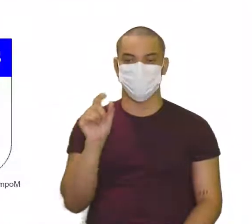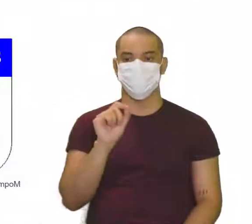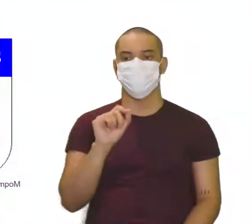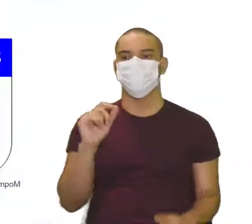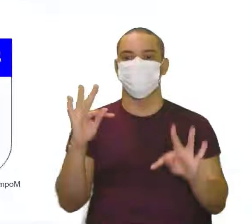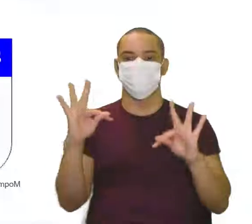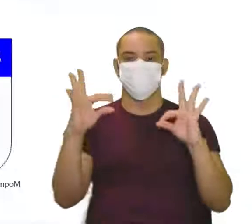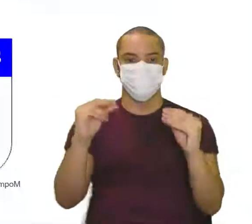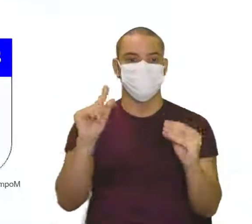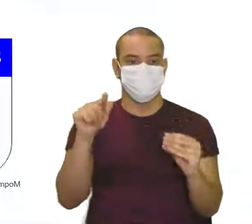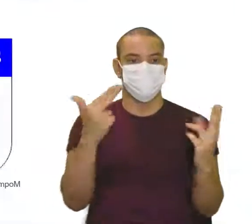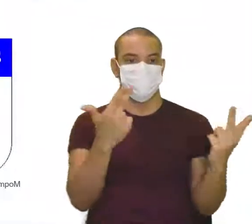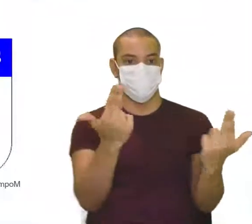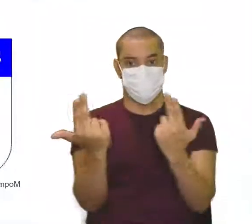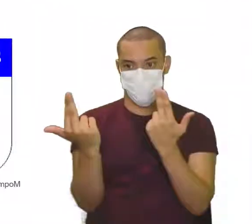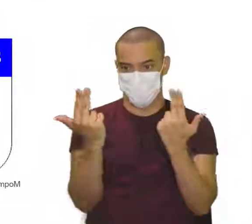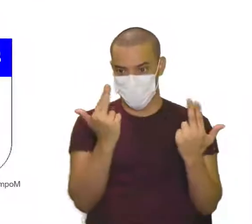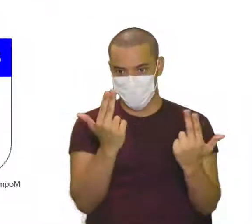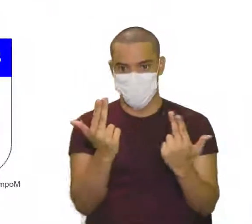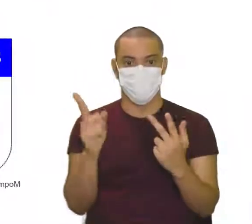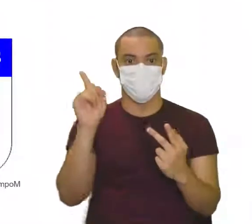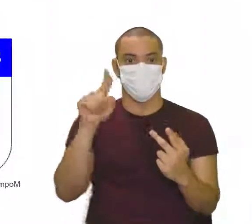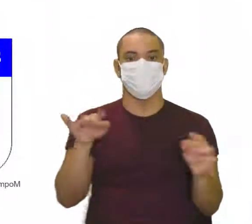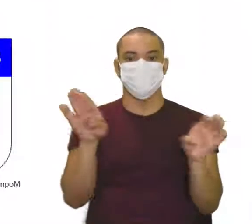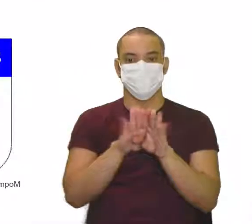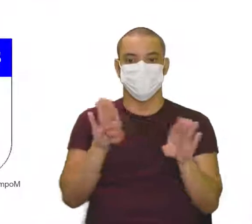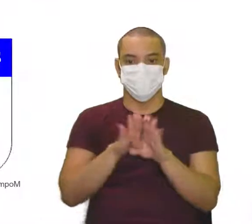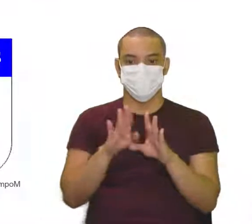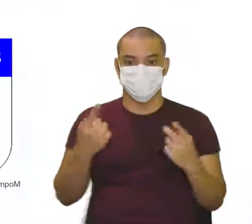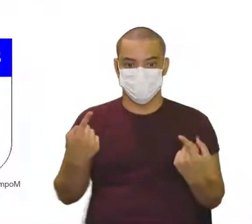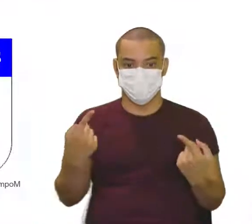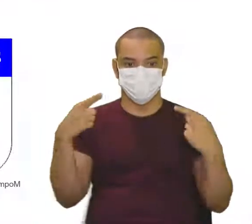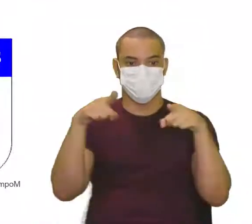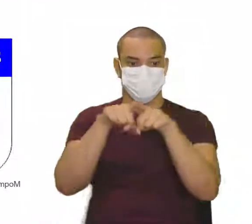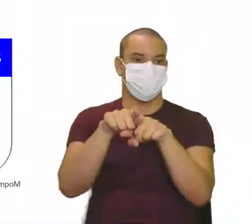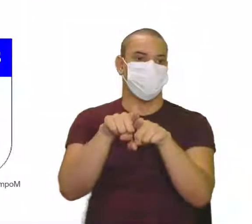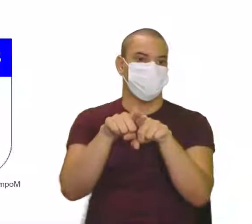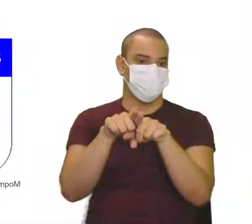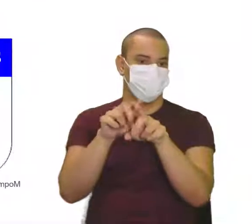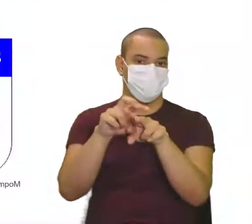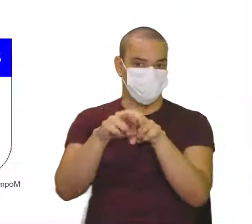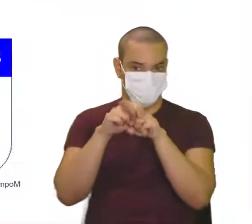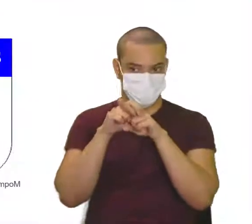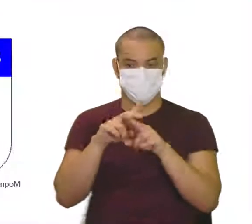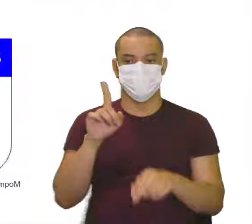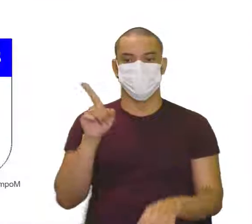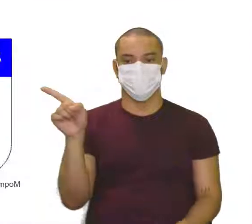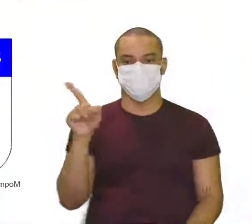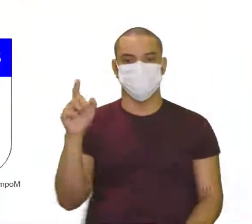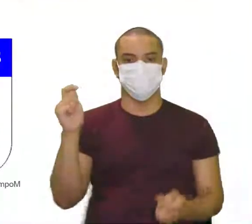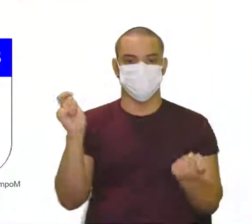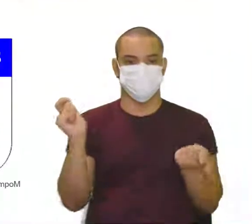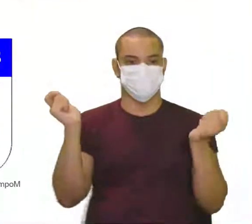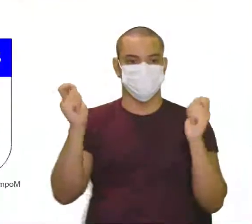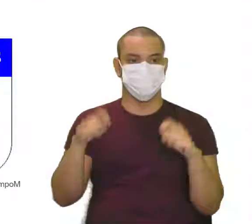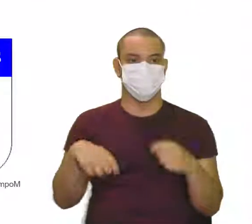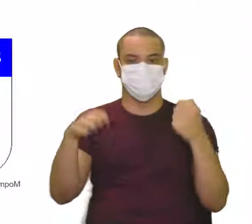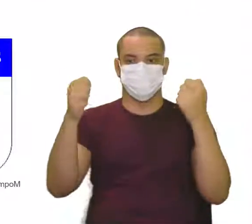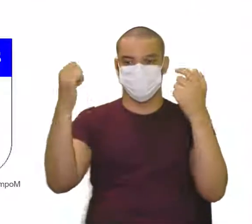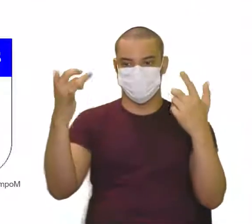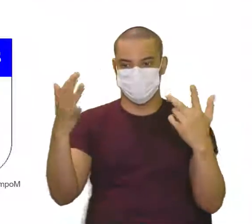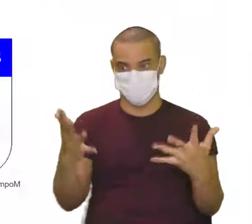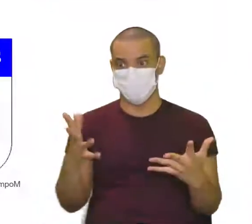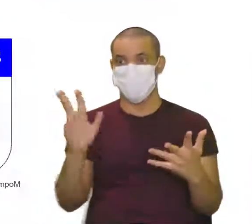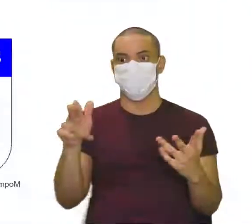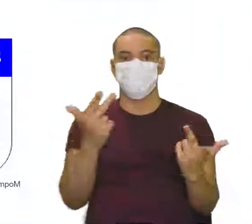ver que elas são uniformes, que elas são paralelas, certo? Então, nesse caso aqui, nós podemos falar que elas